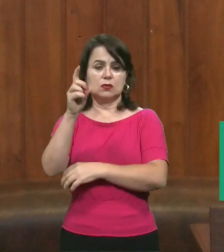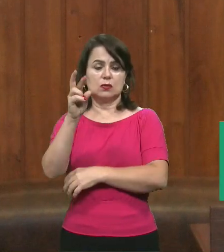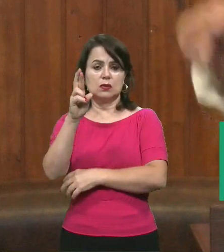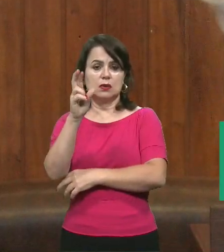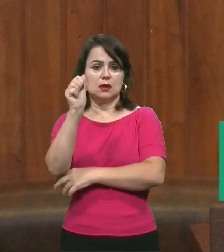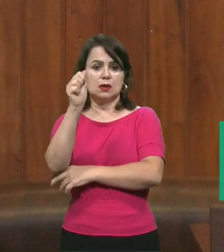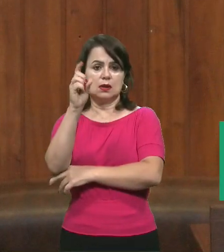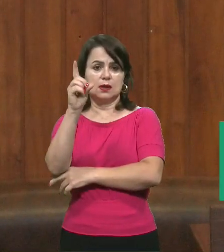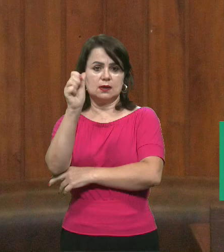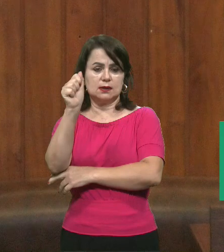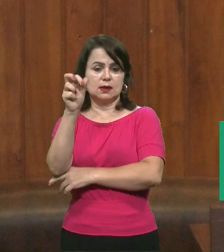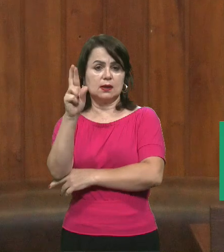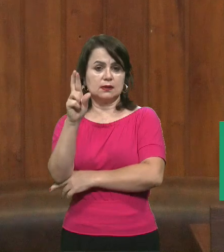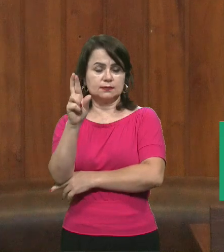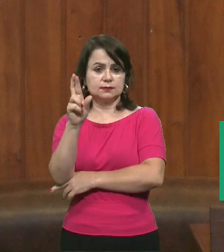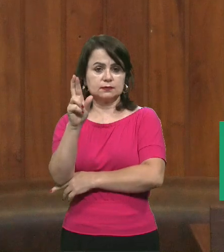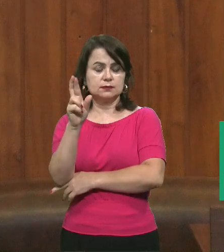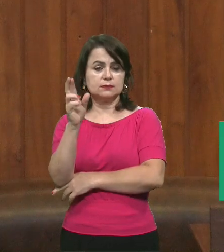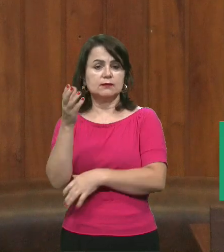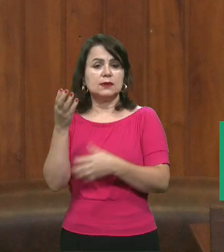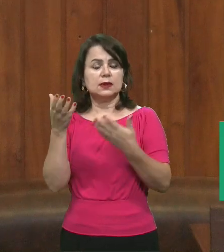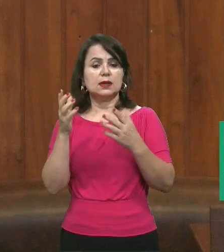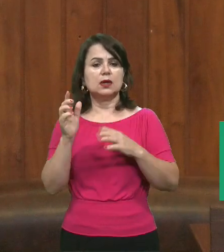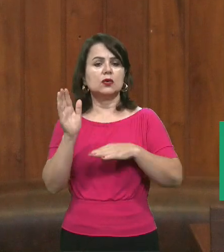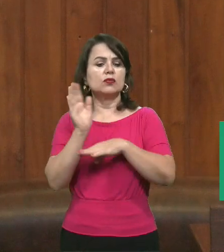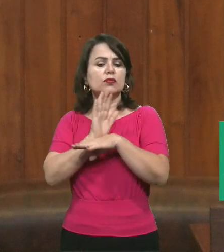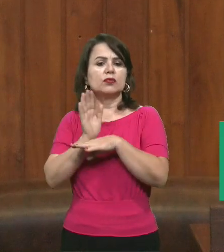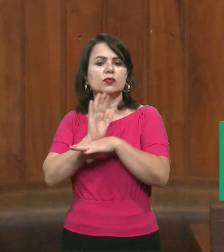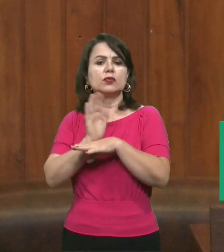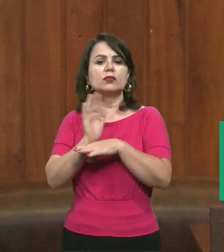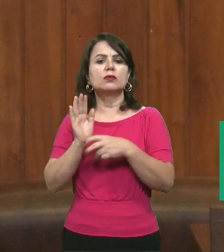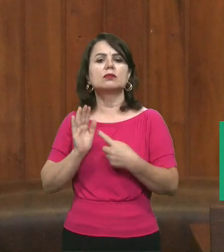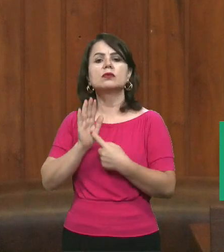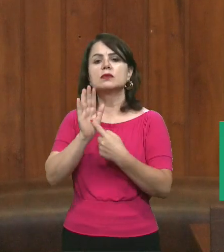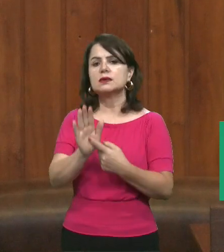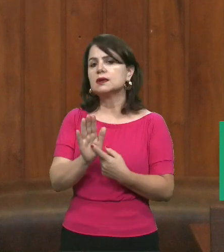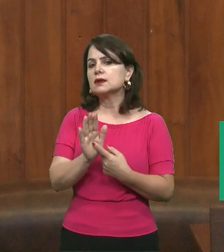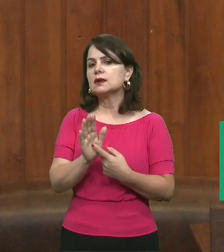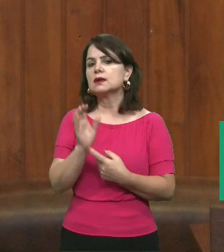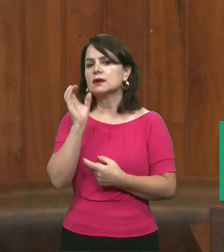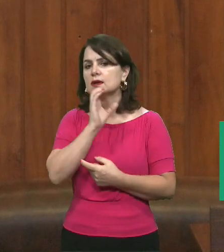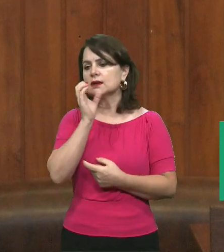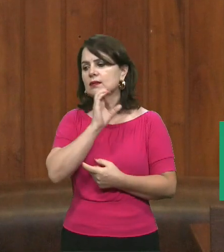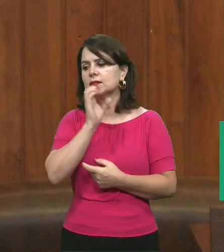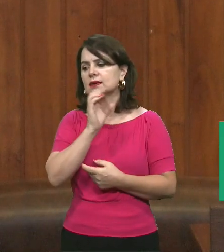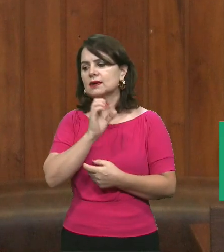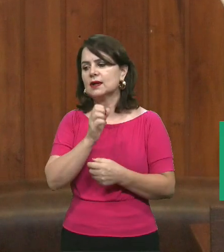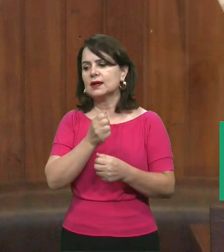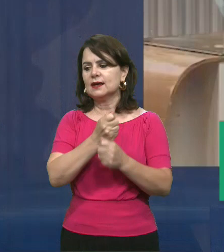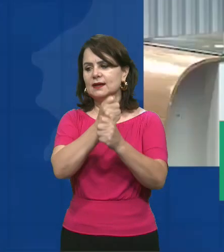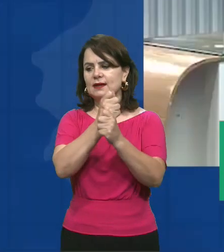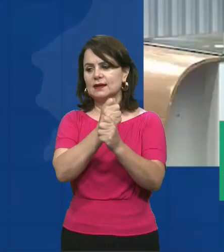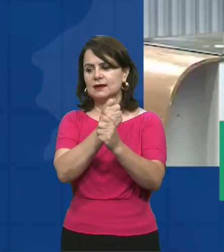Eu pediria para passar aquele filme de Avaré, o Diego pode colocar rapidamente? De Avaré?